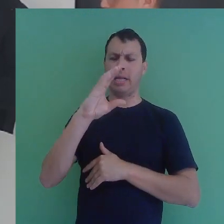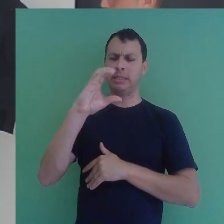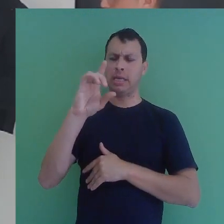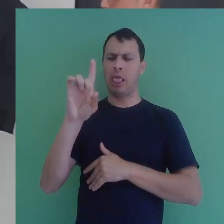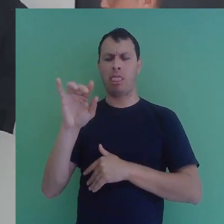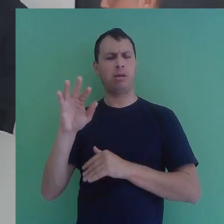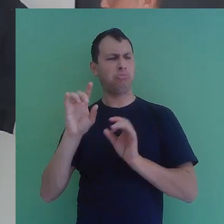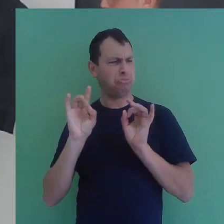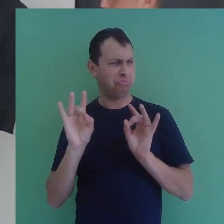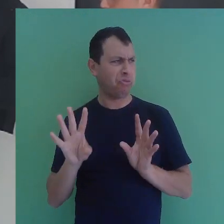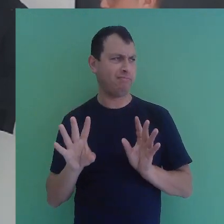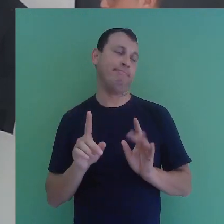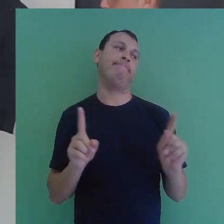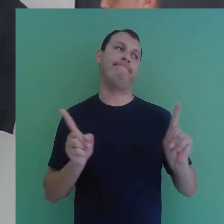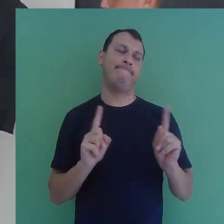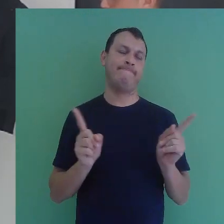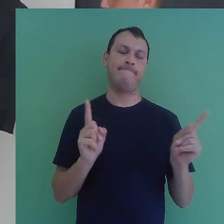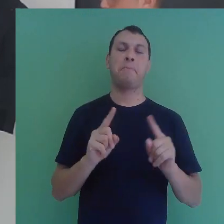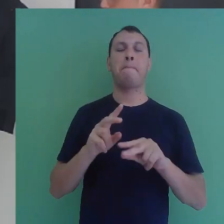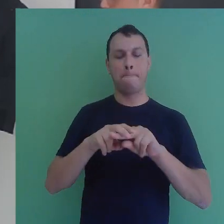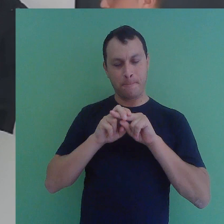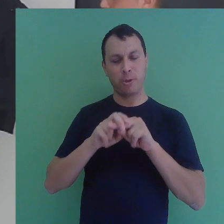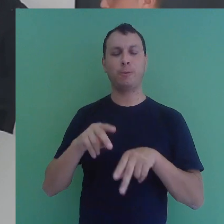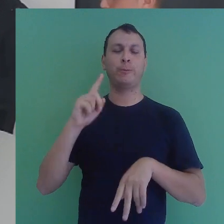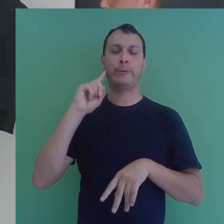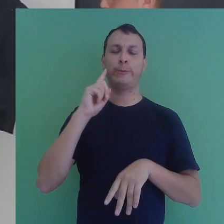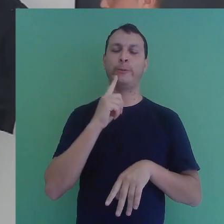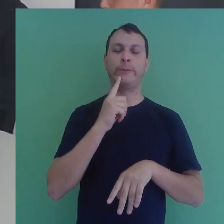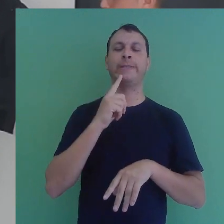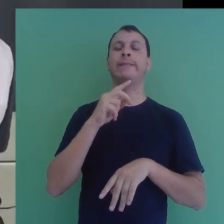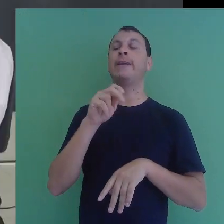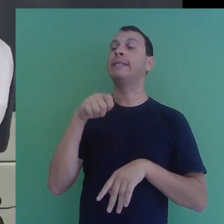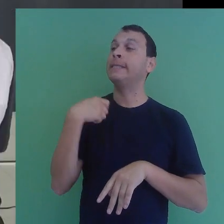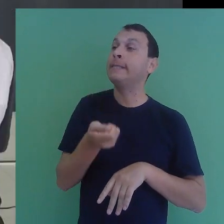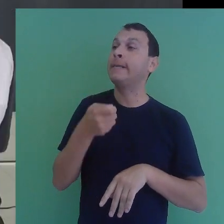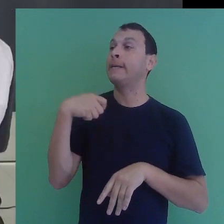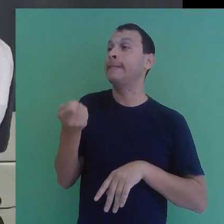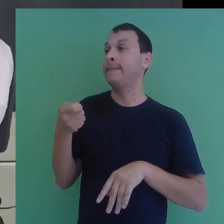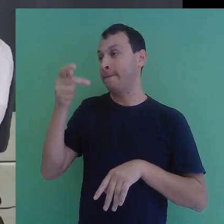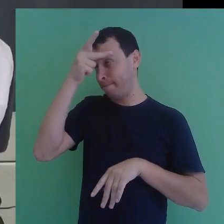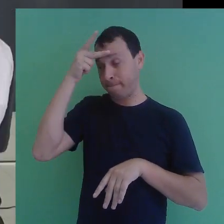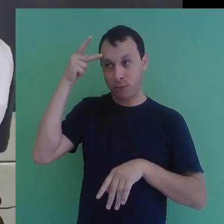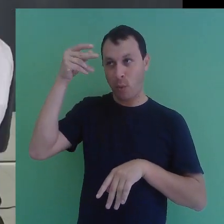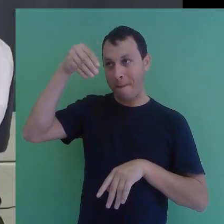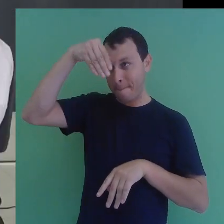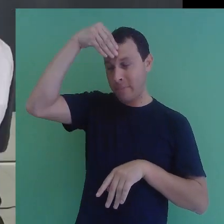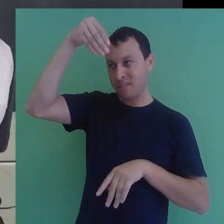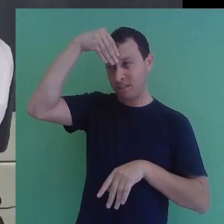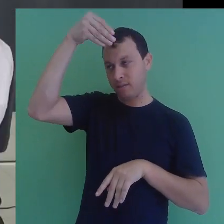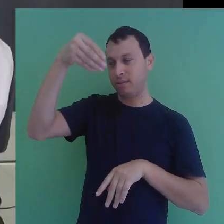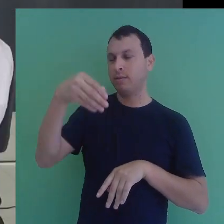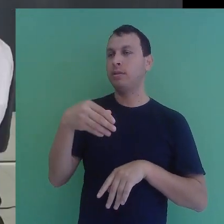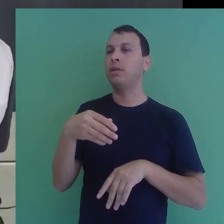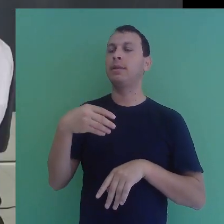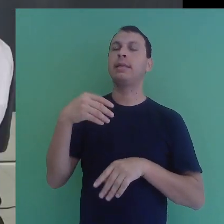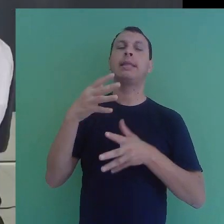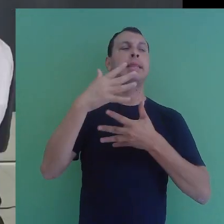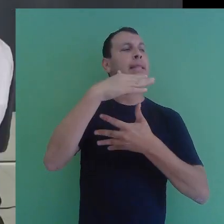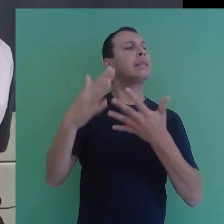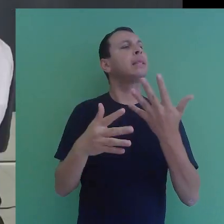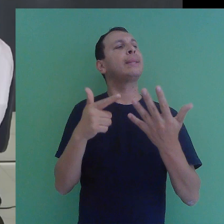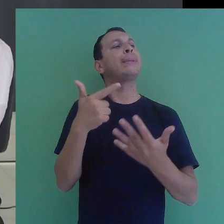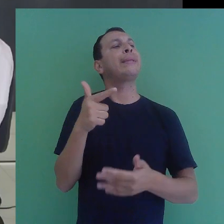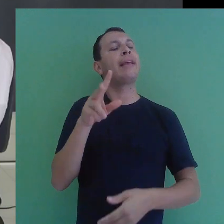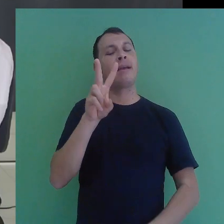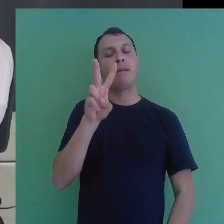surdos utilizam o sinal como um modo de chamar alguém. E interessante que na língua de sinais não existe vocativo,